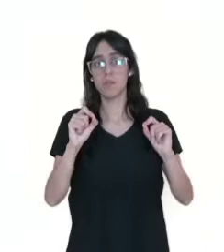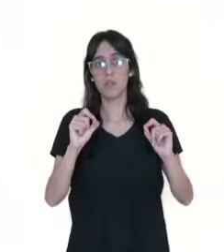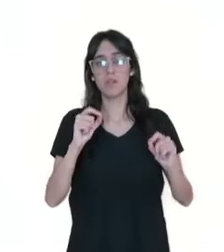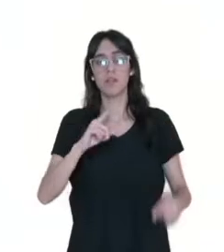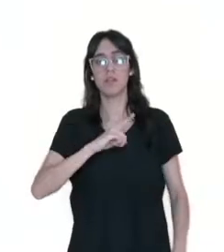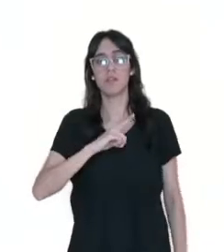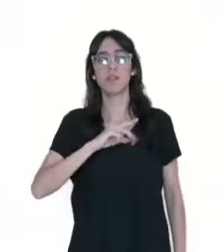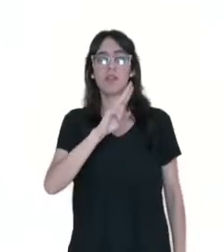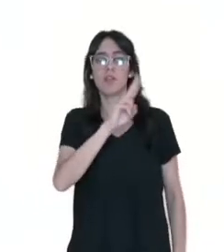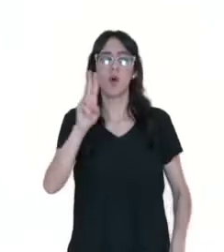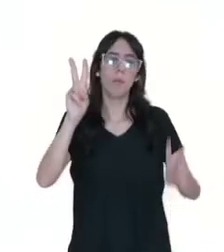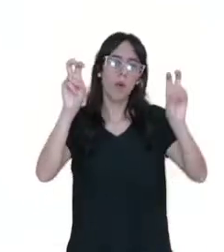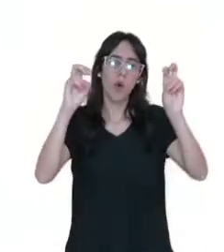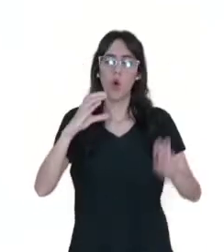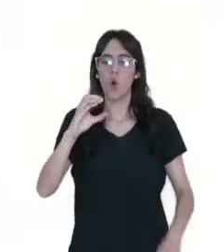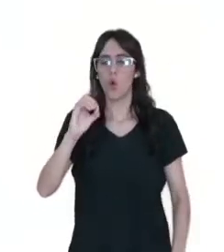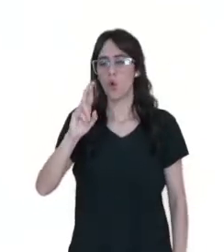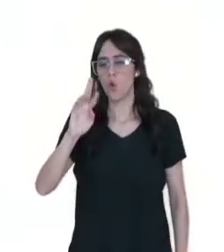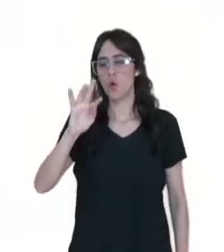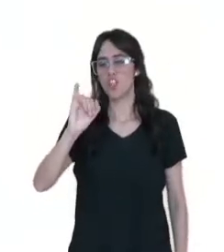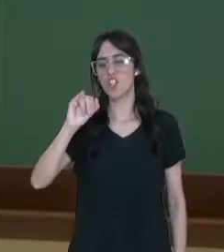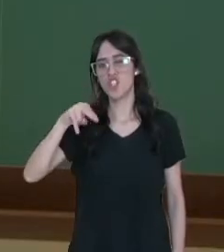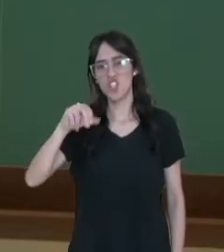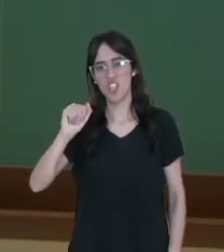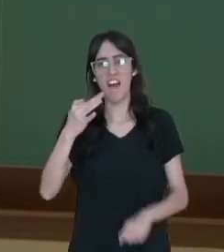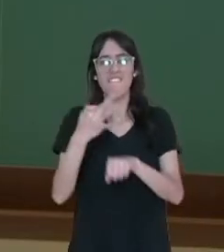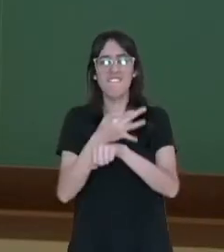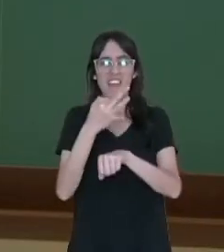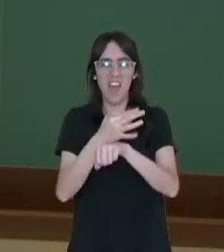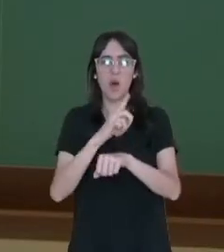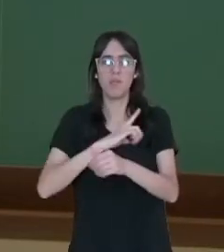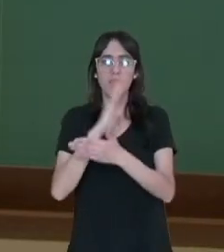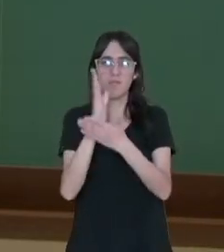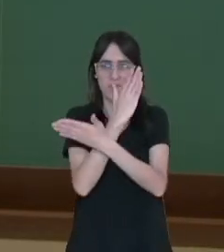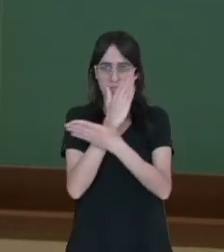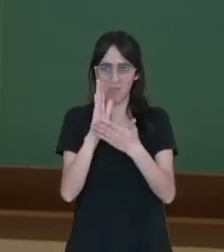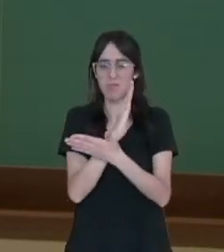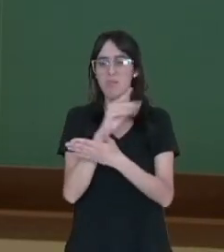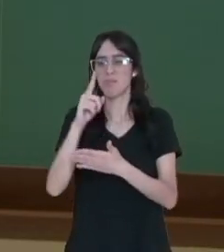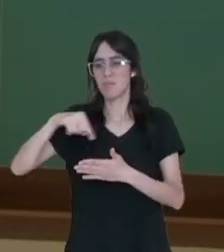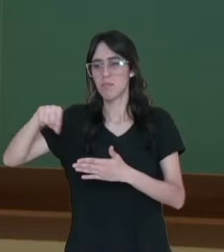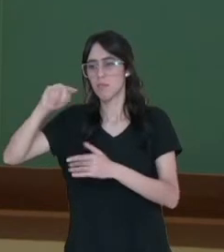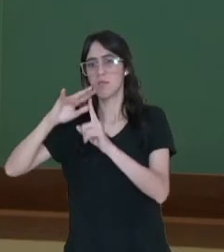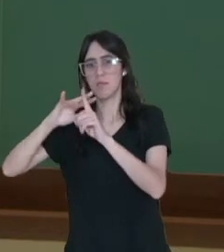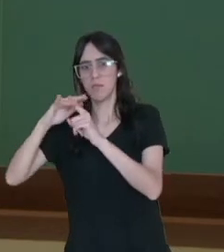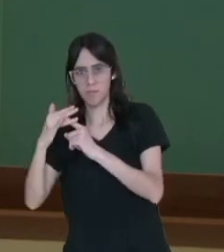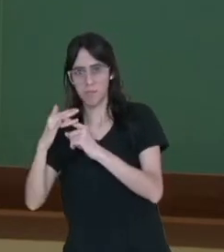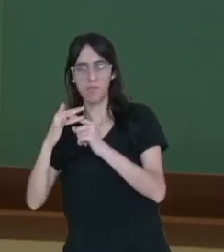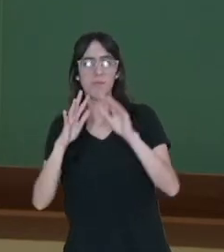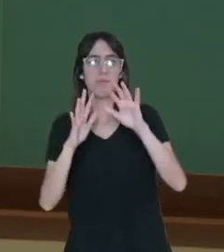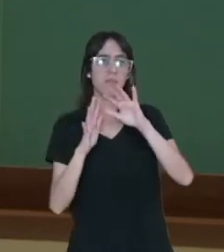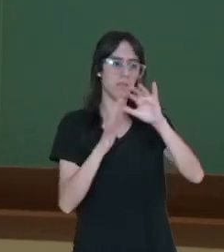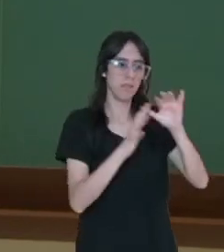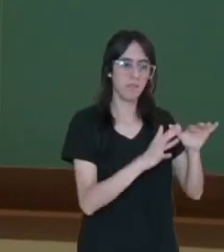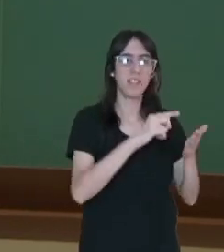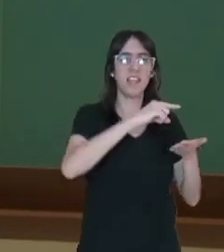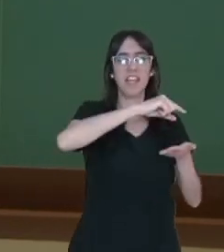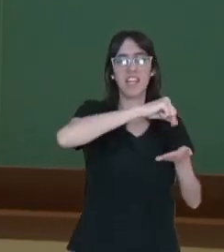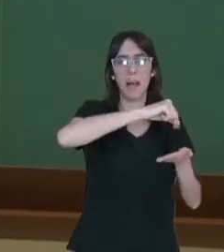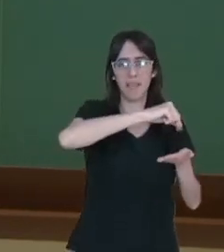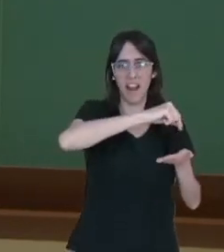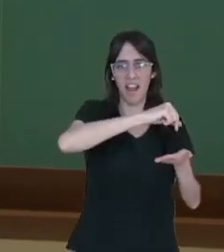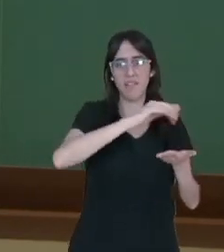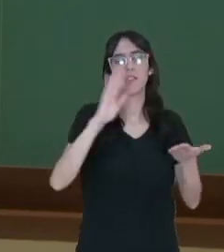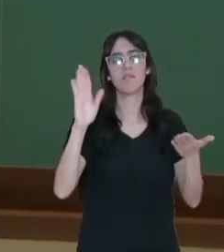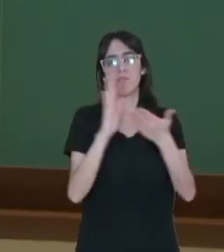de ferro, você tem uma divisão na Europa entre os países do bloco socialista e os demais países do bloco capitalista, como se fosse